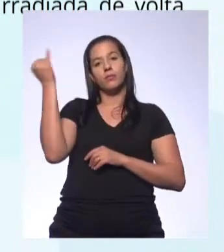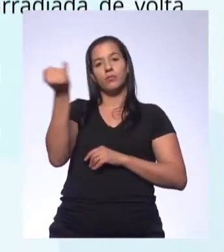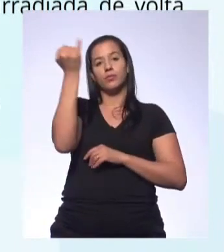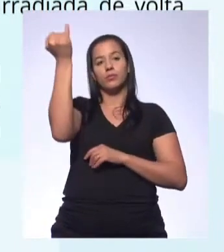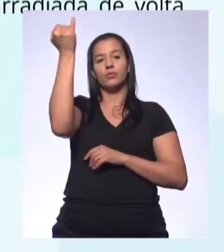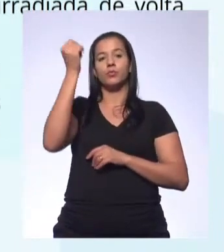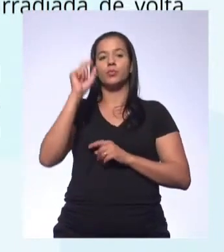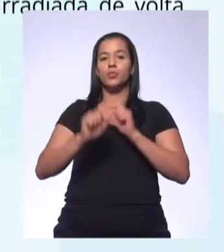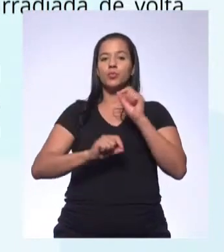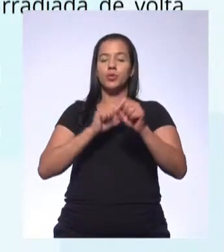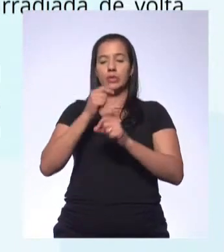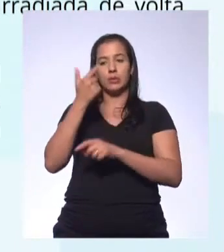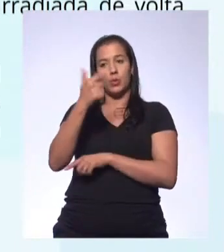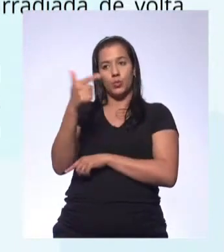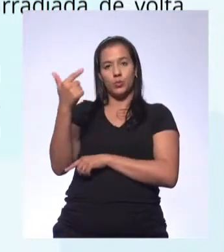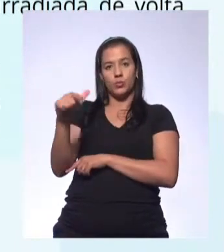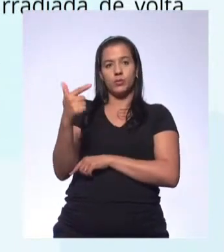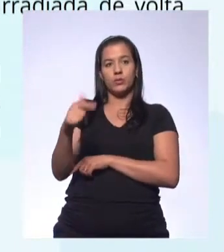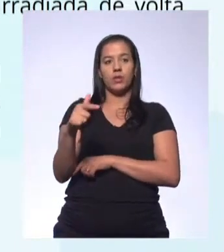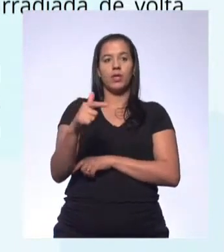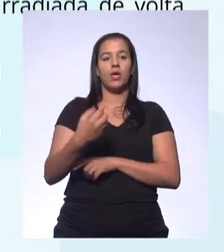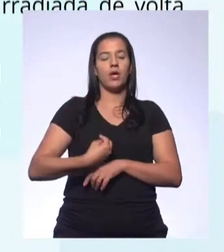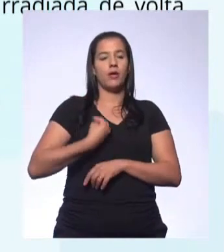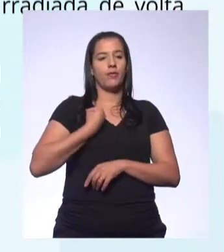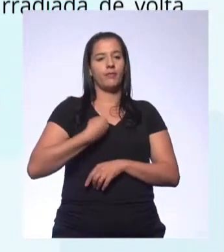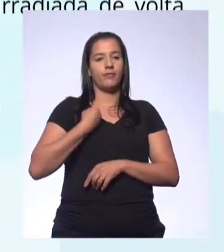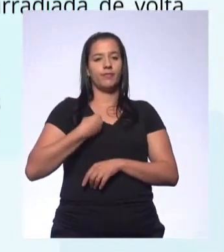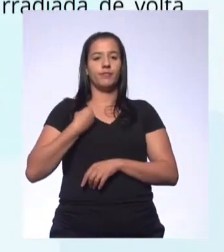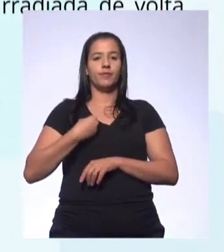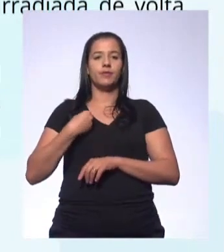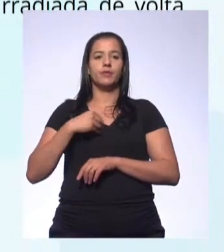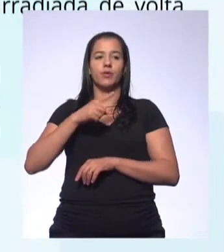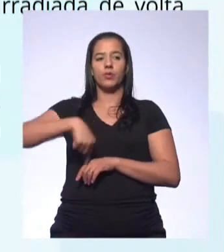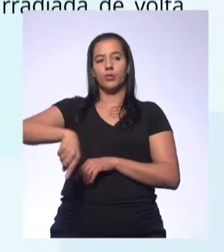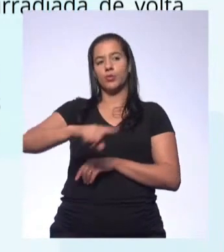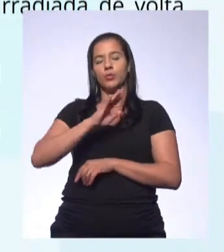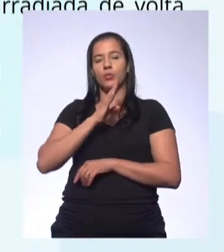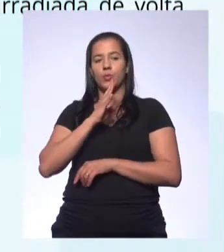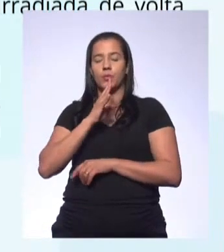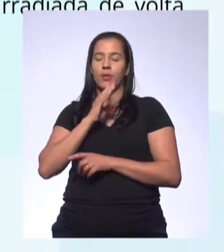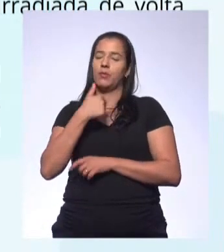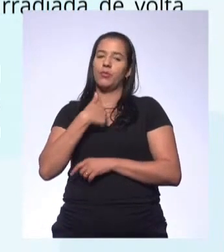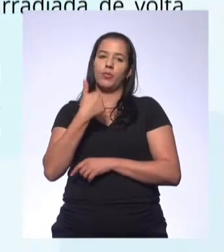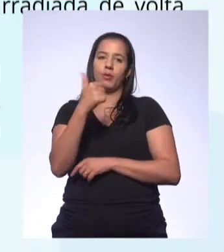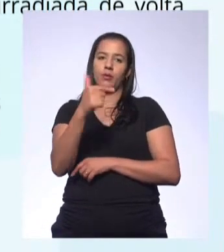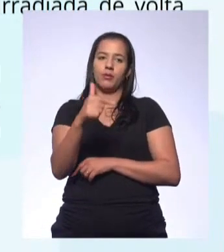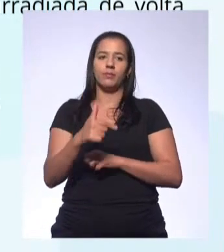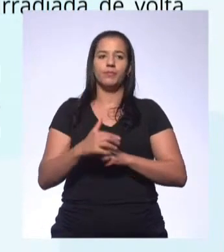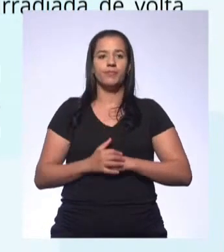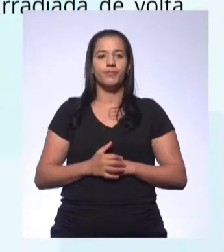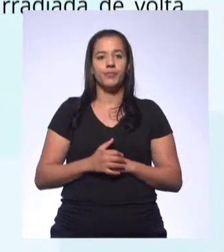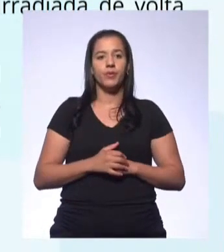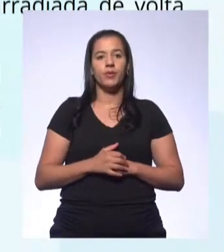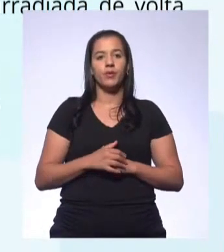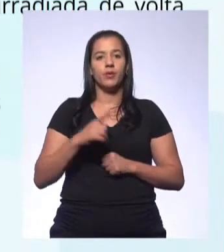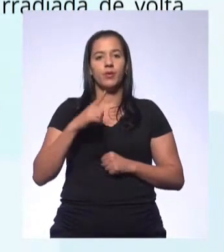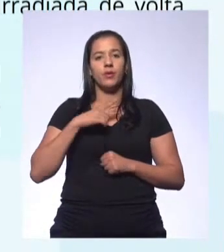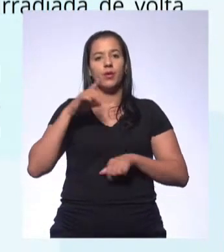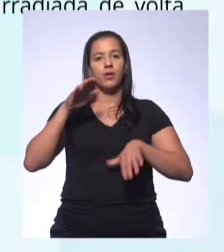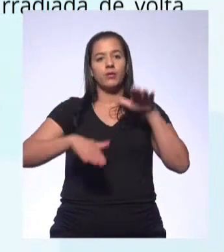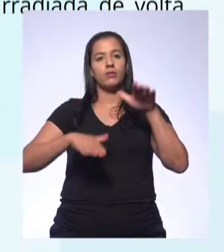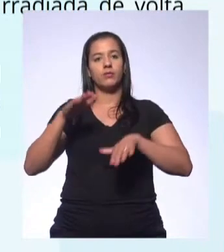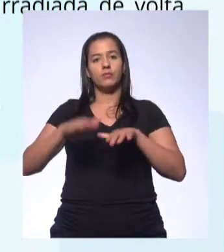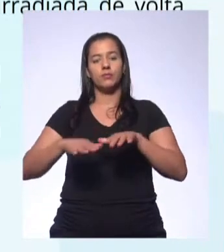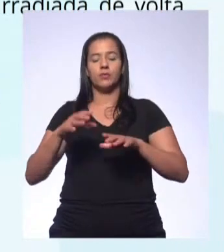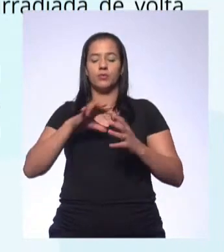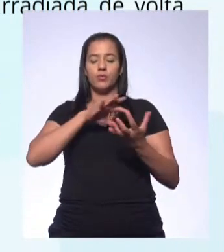importante, pois sem ela a vida como a conhecemos não poderia existir. Serve para manter o planeta